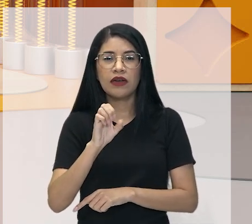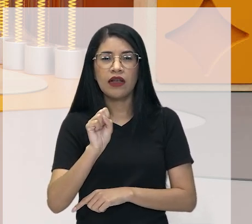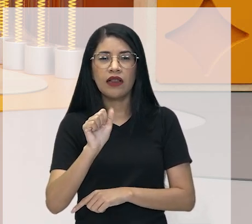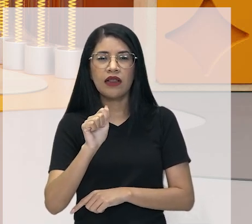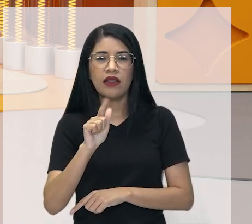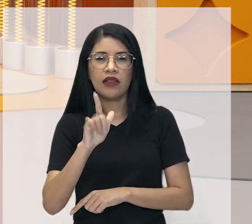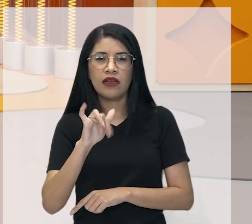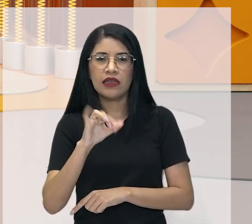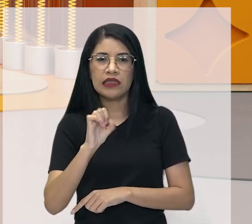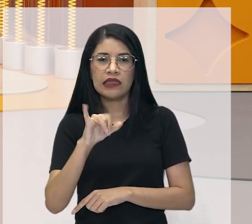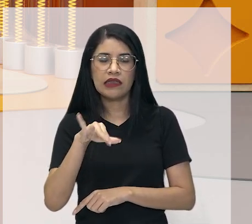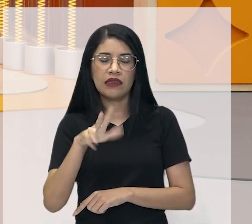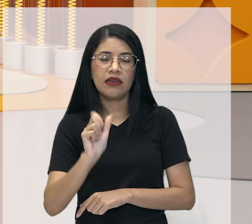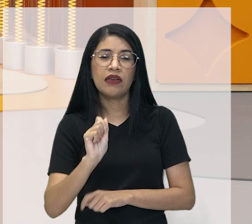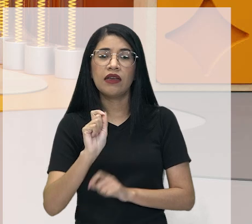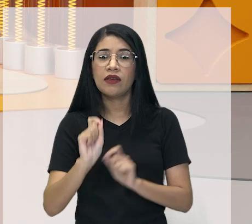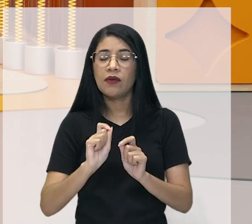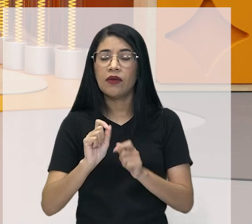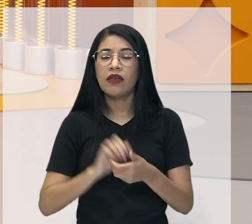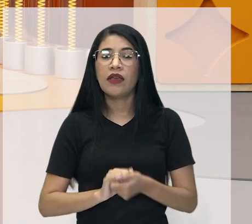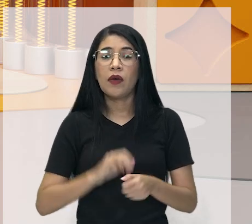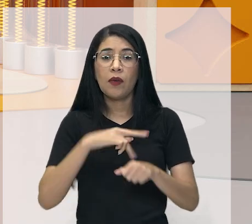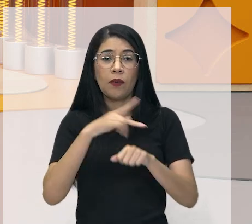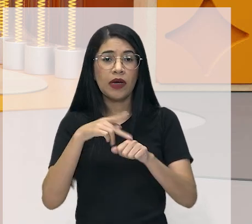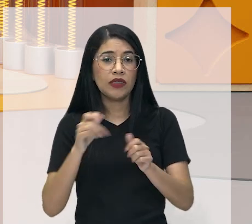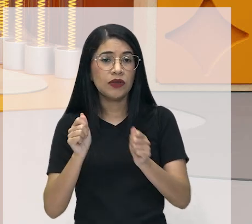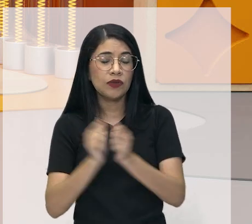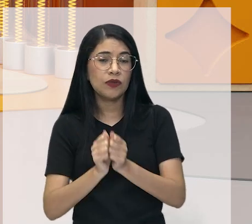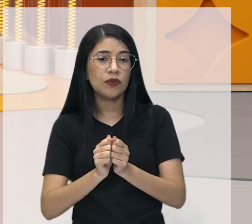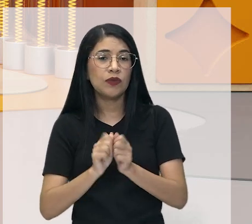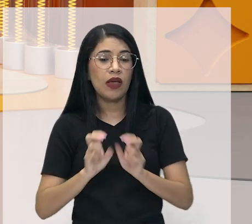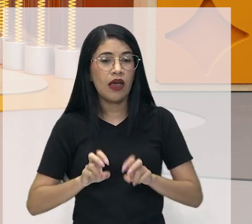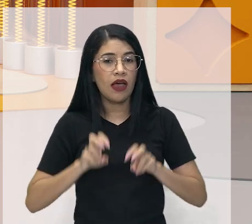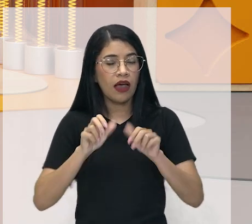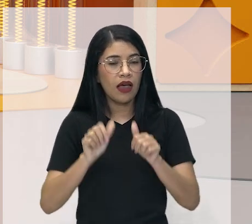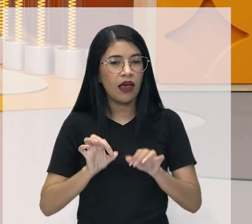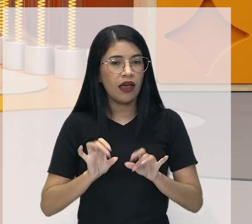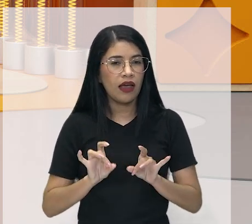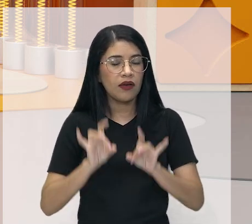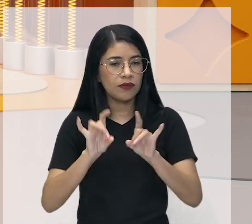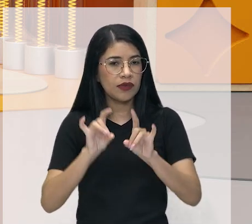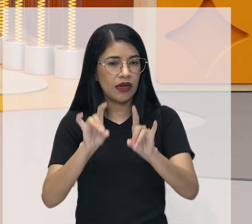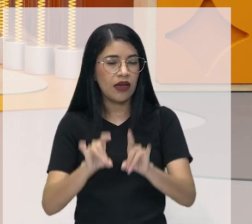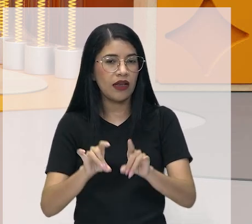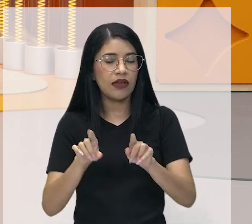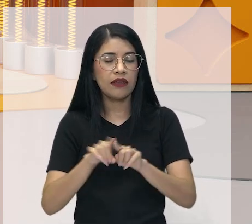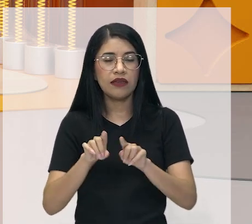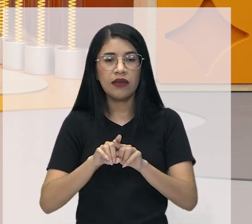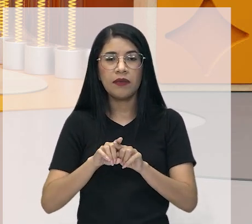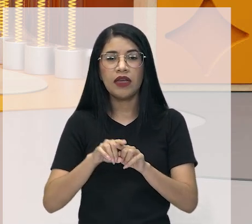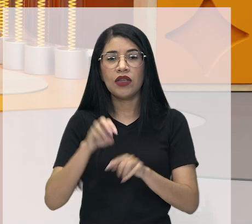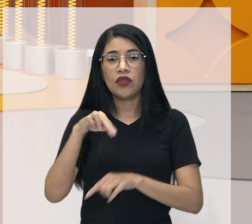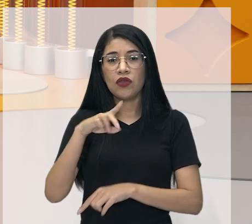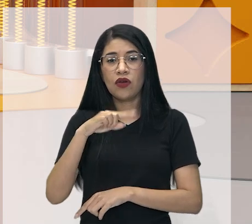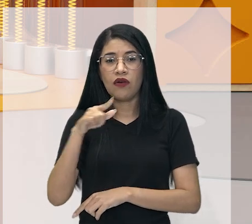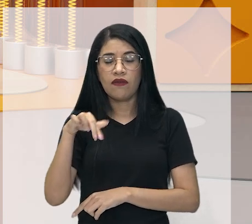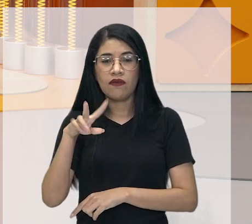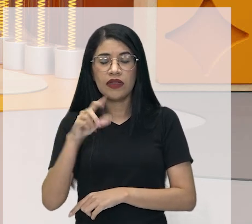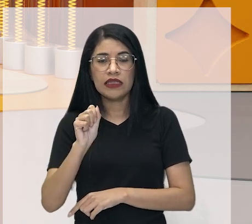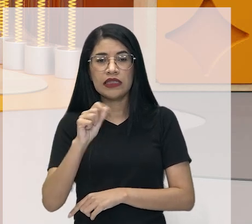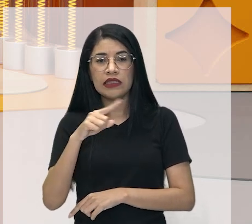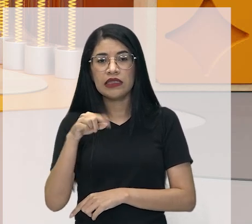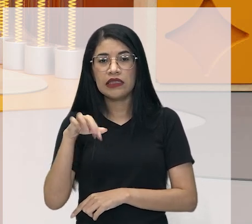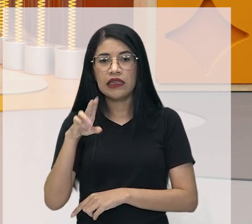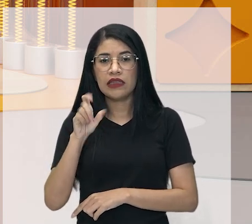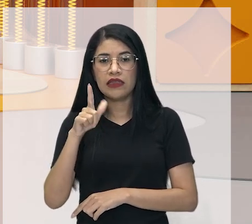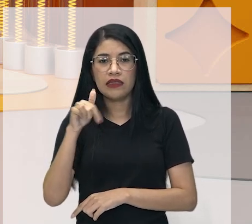Australásia, tá? Que é a Austrália, Nova Zelândia, Nova Guiné, ilha do Sudoeste, no caso,